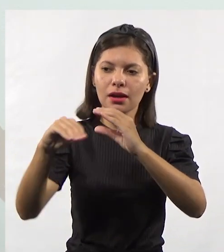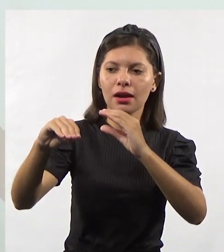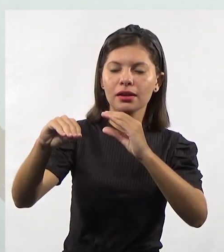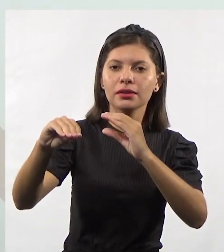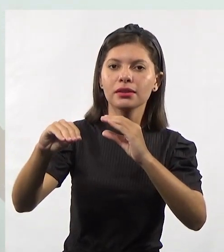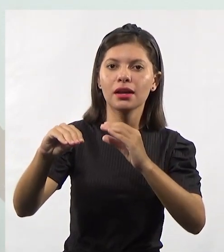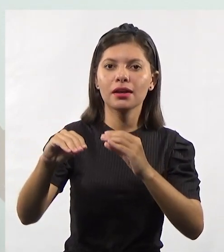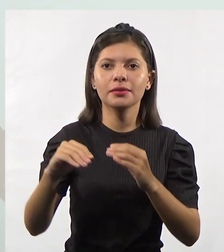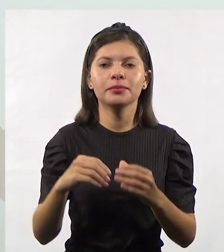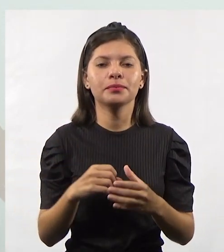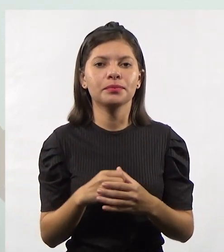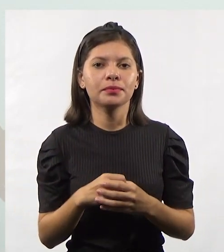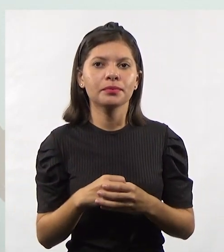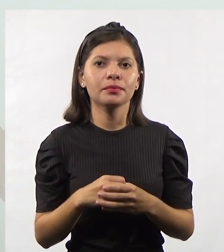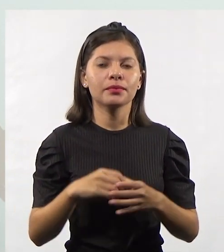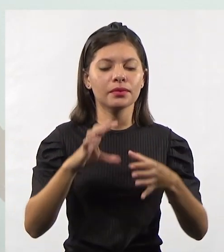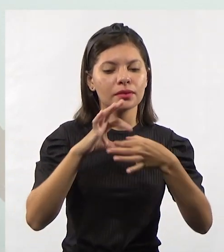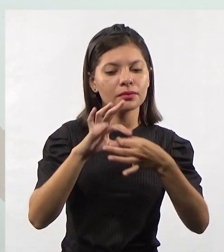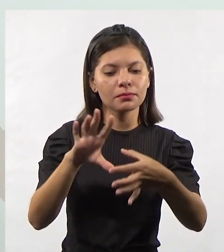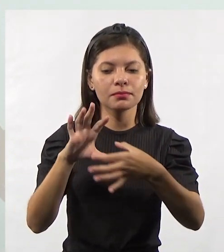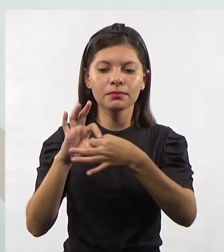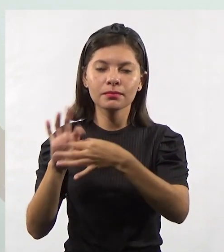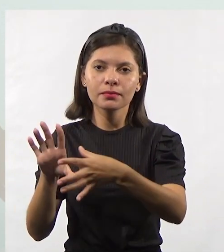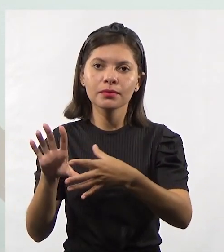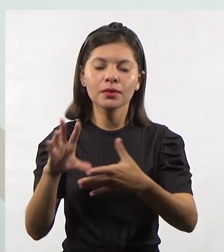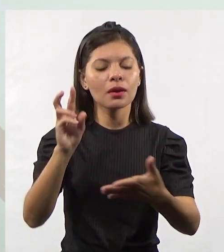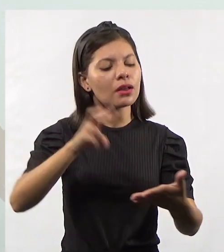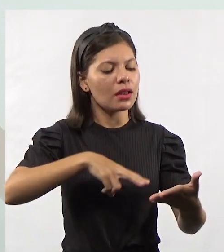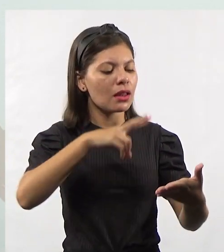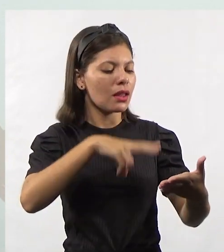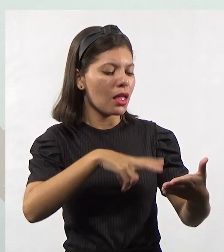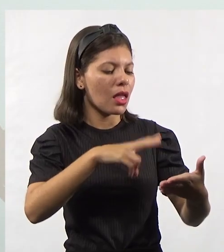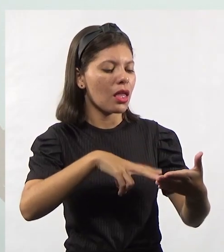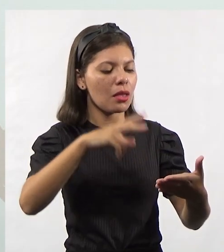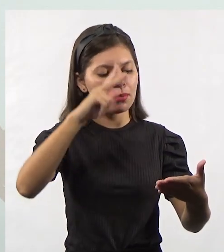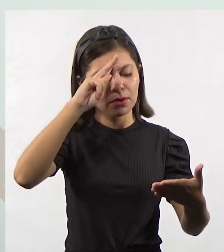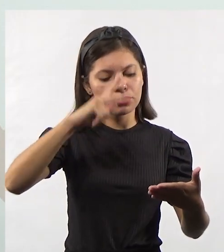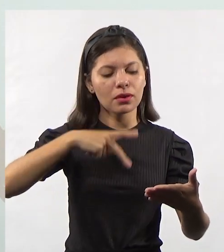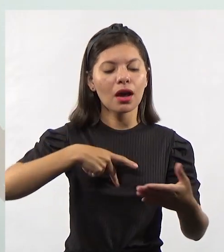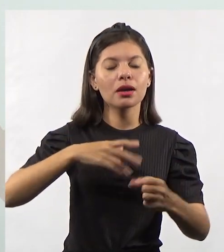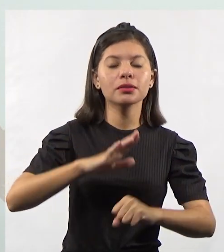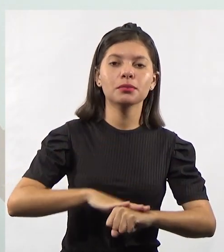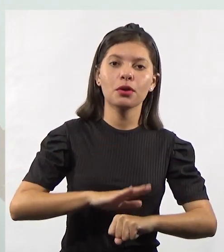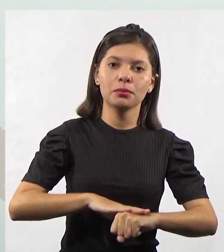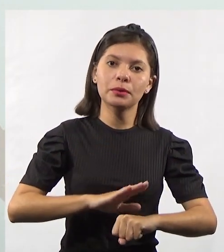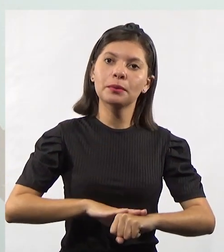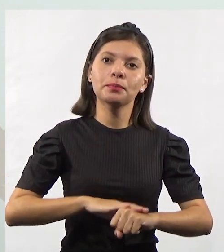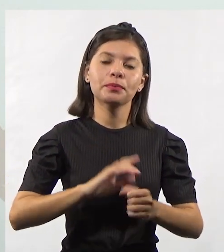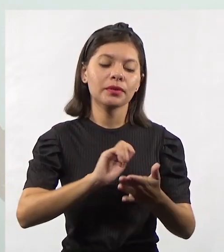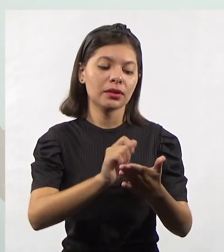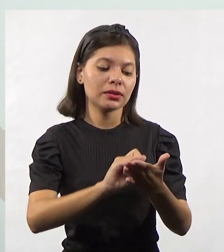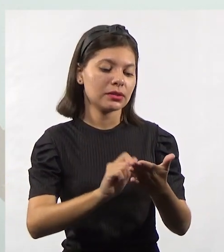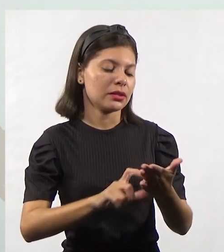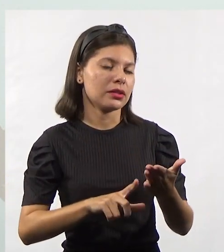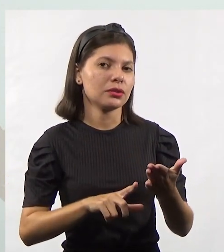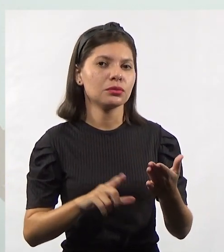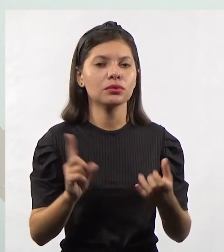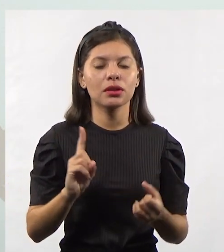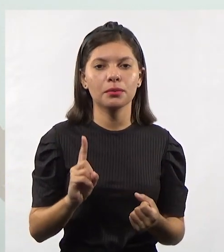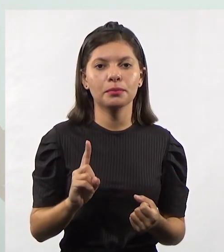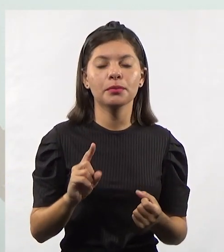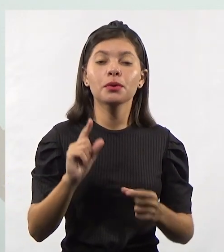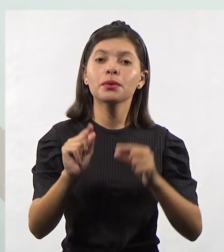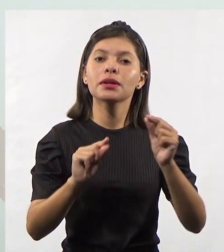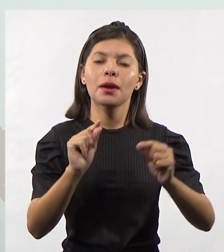documento então podem ser documentos particulares também e pode ser não escrito o que que não escrito a pesquisa